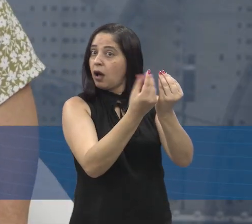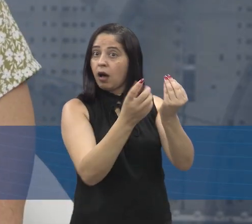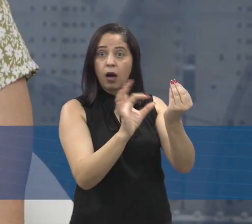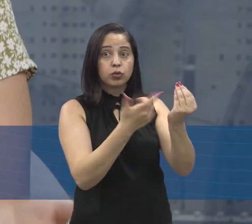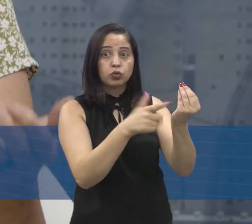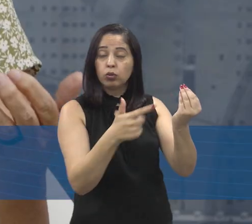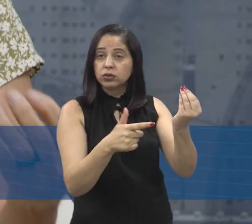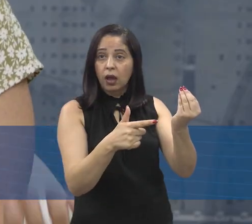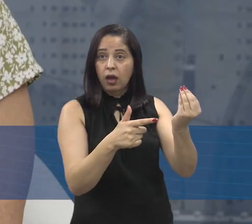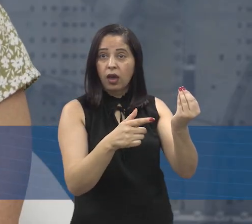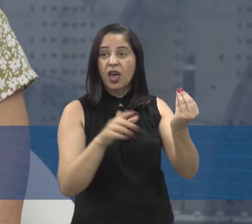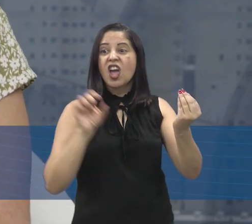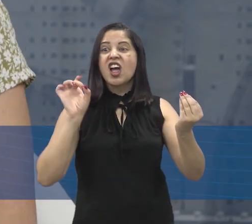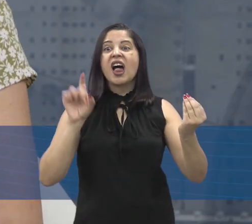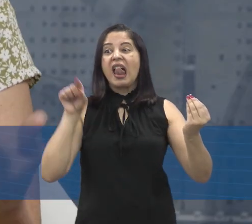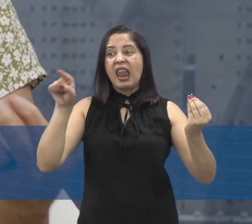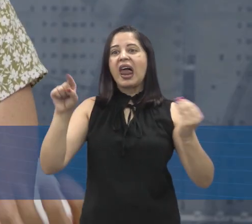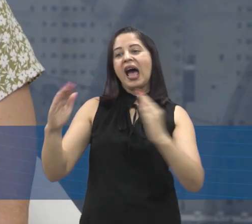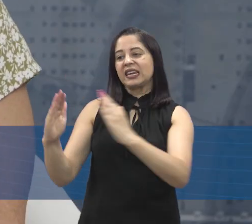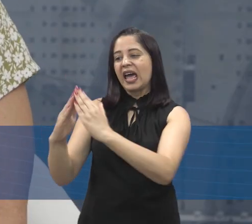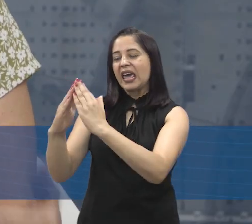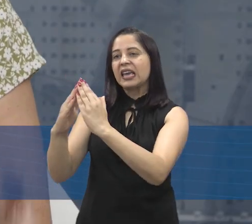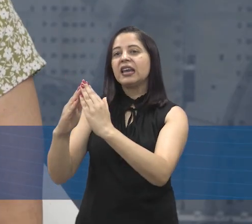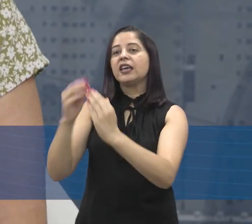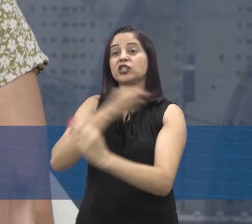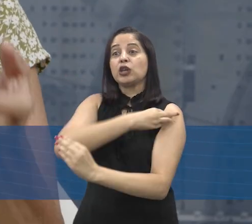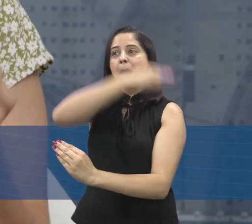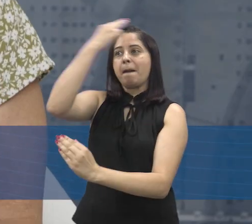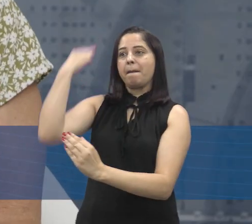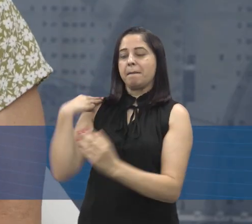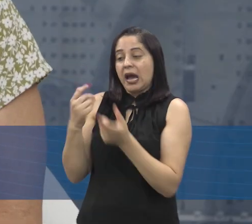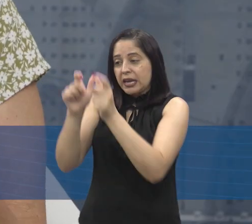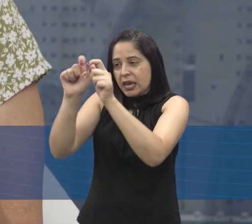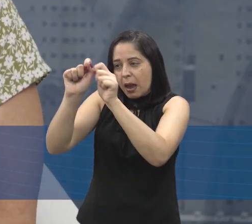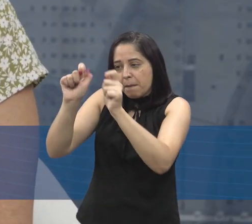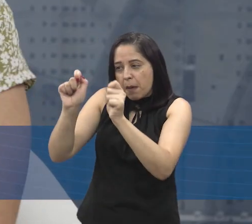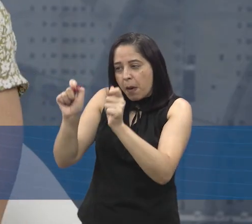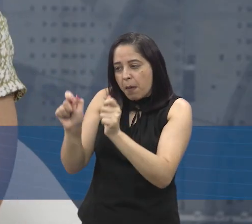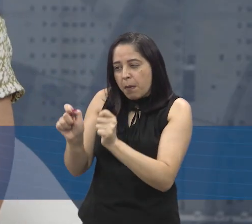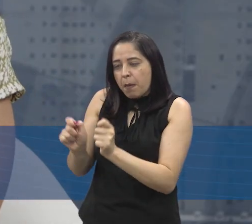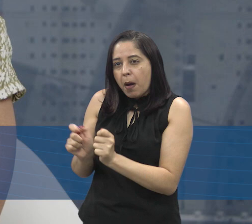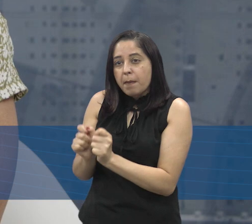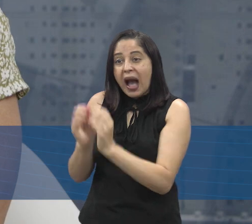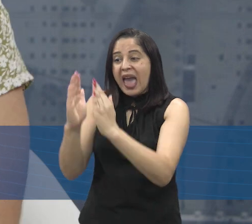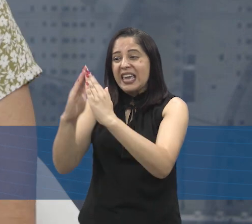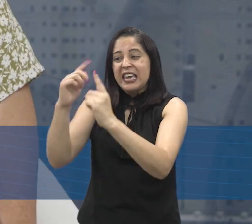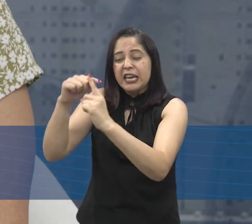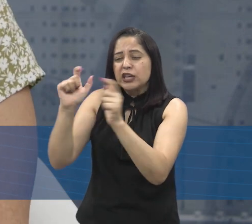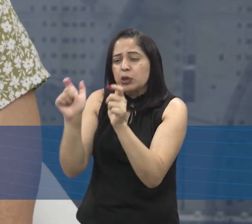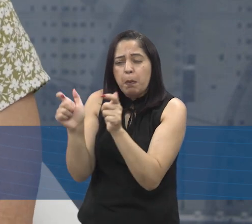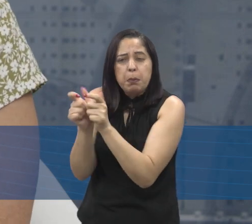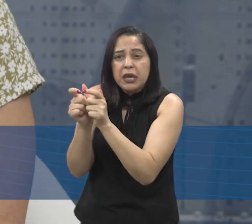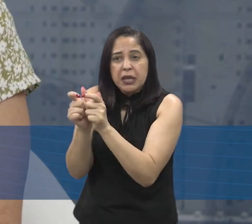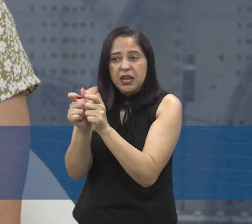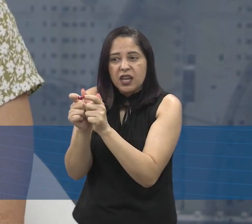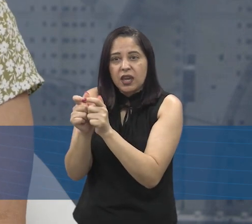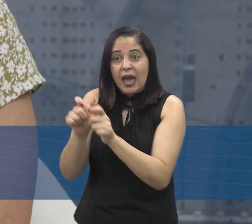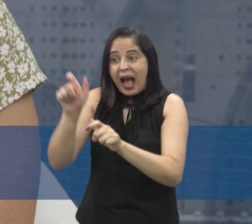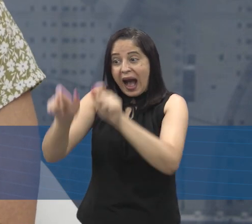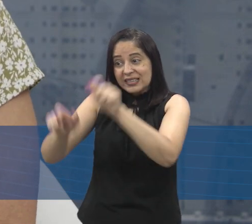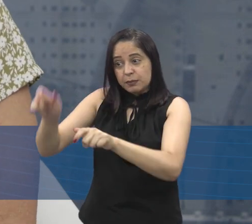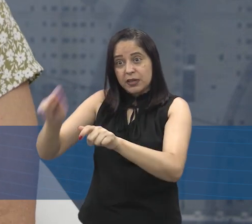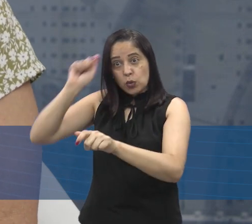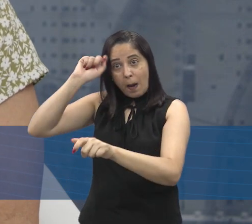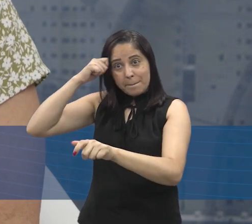São Benedito, Nossa Senhora do Rosário, Santa Efigênia, porque eram erguidas pelo povo negro, né, nas suas horas de folga. Inclusive